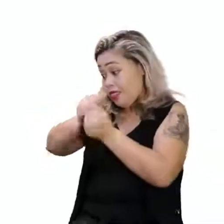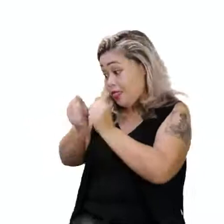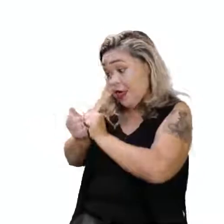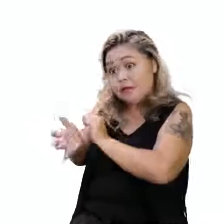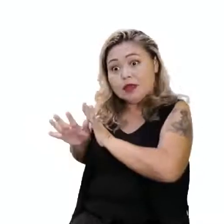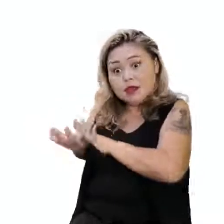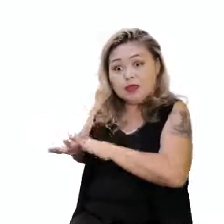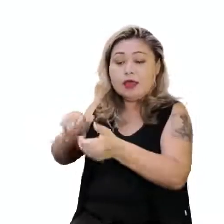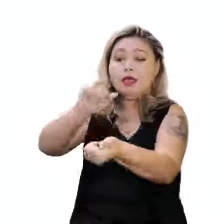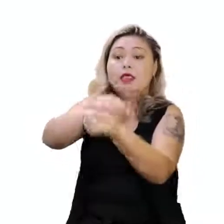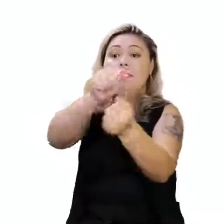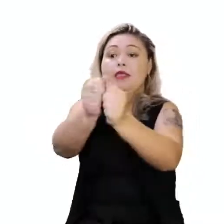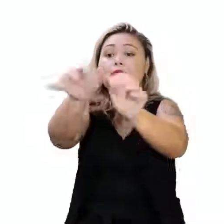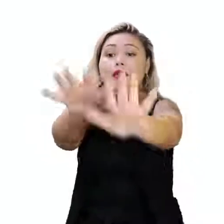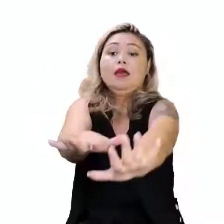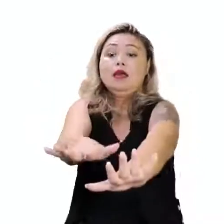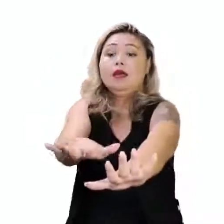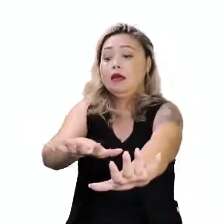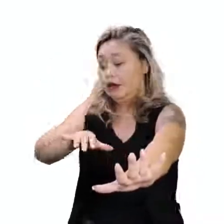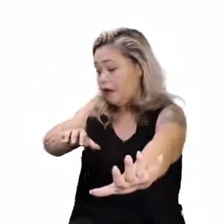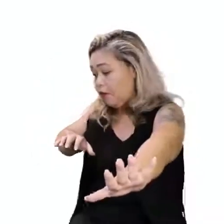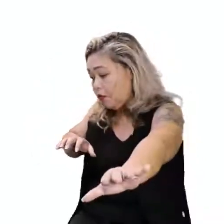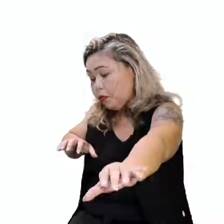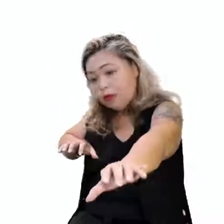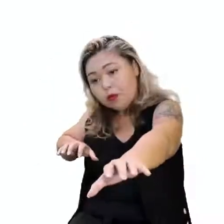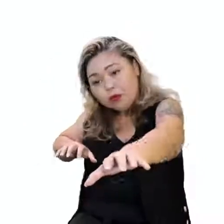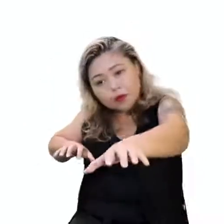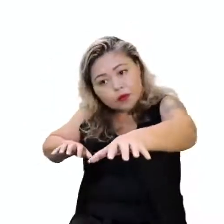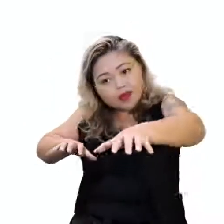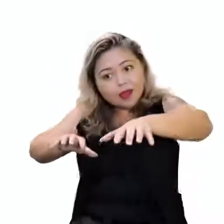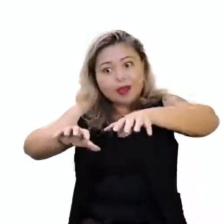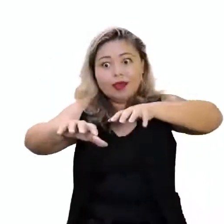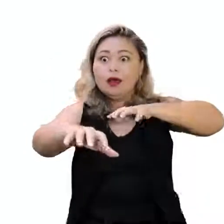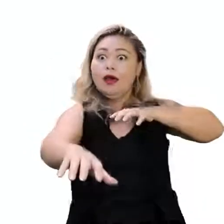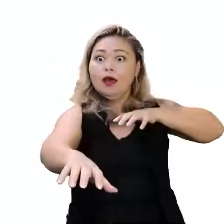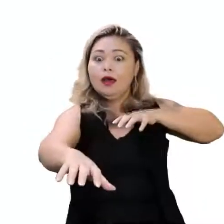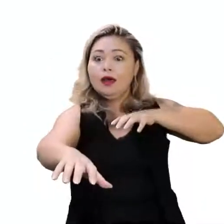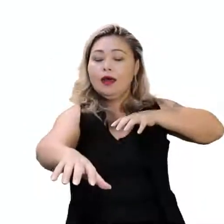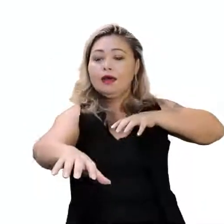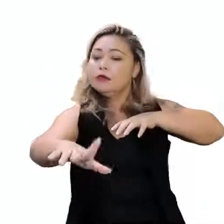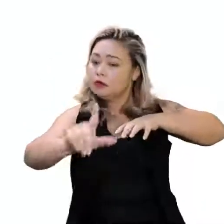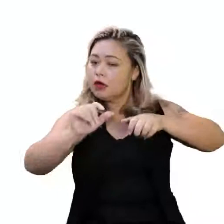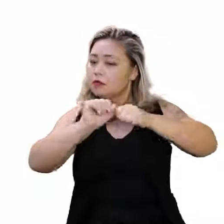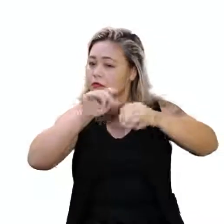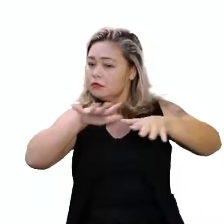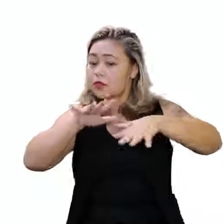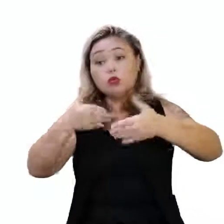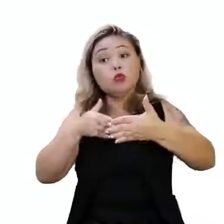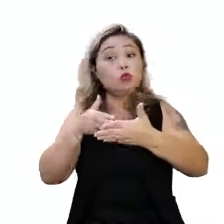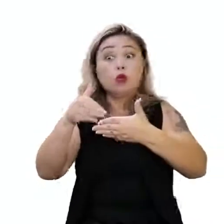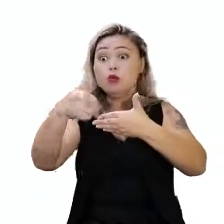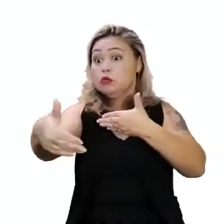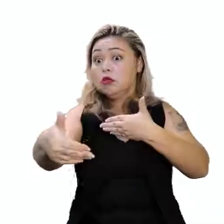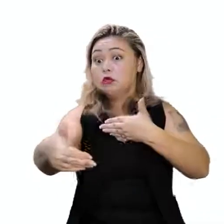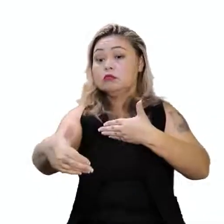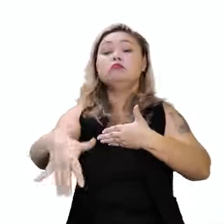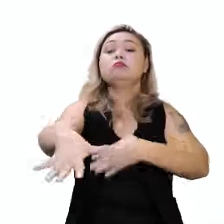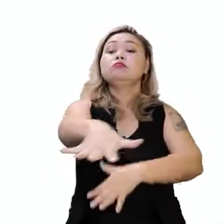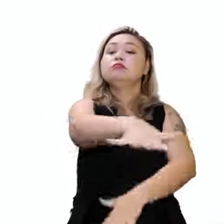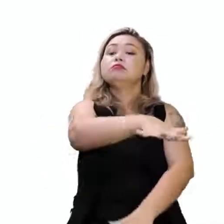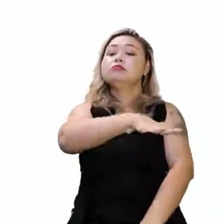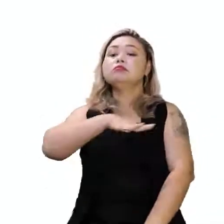que, quando se acontecer de um sair para visitar, né, tem movimento, porque eles não estão isolados. Eles estão